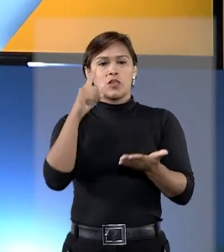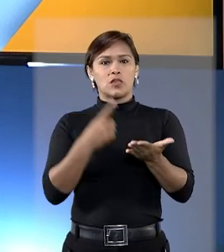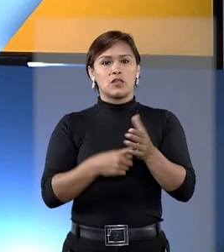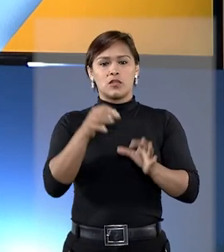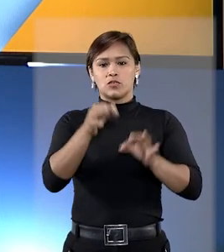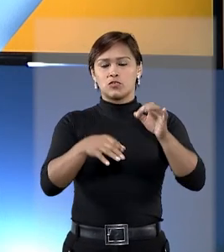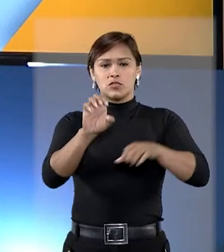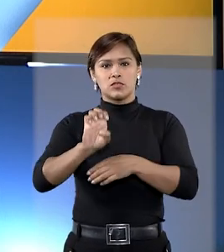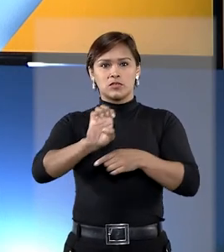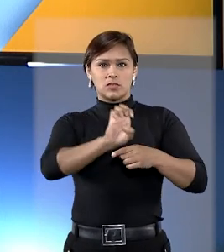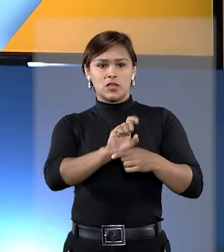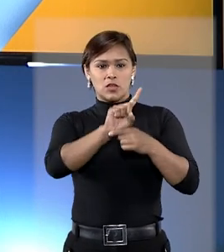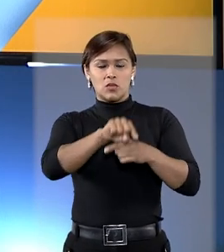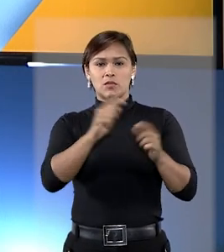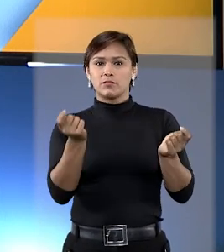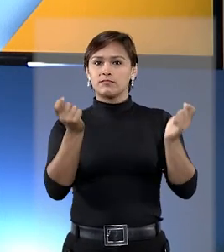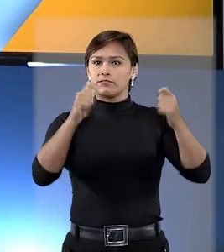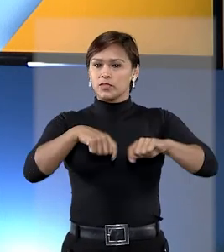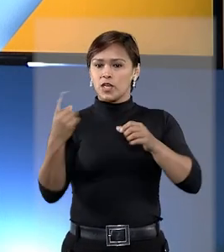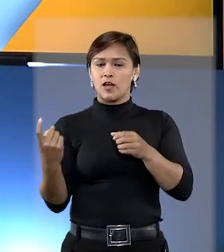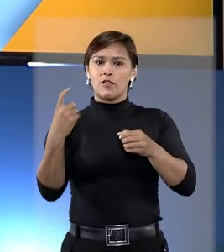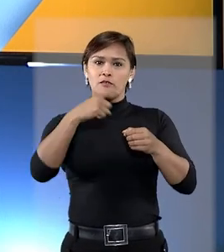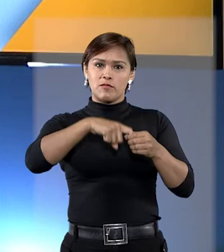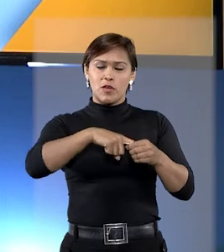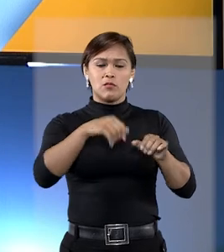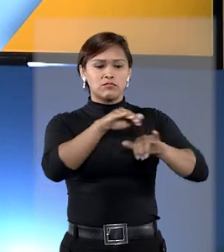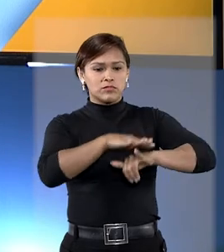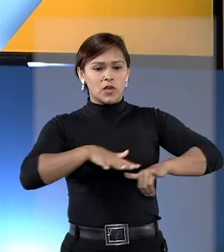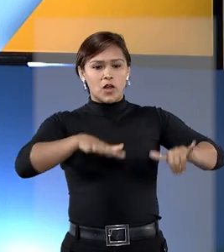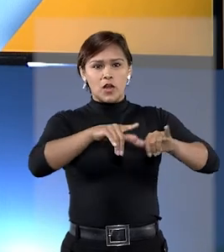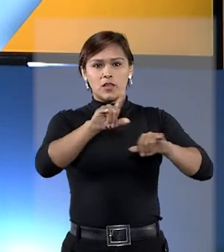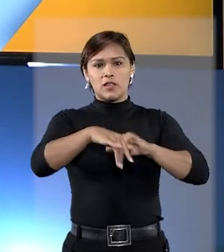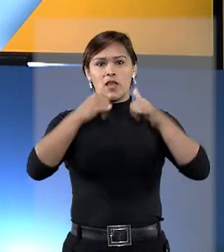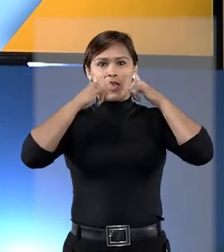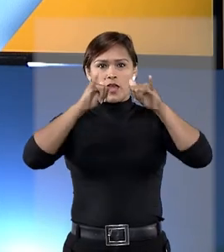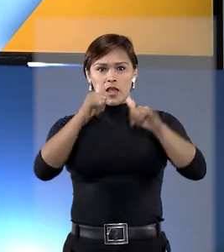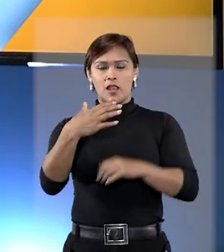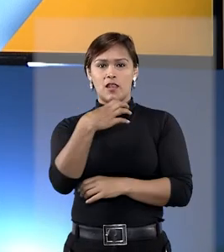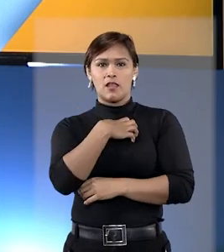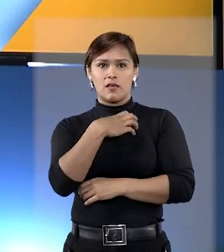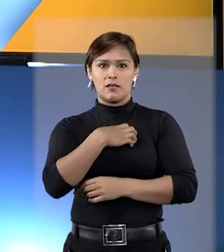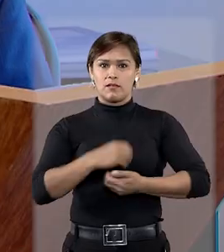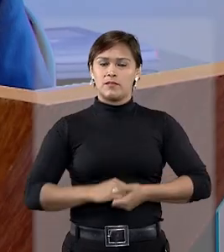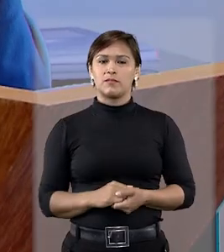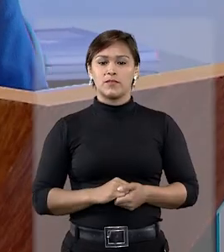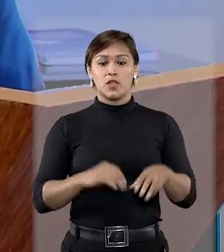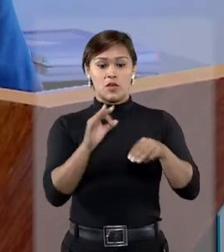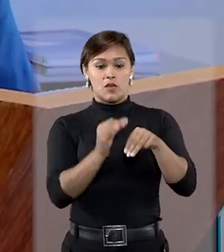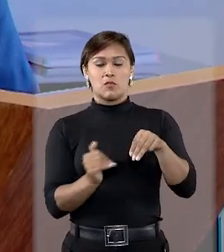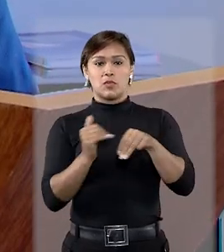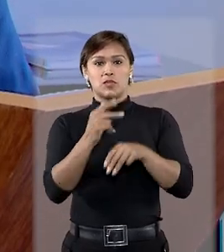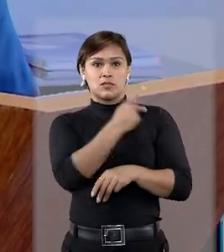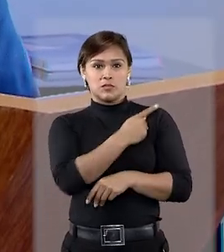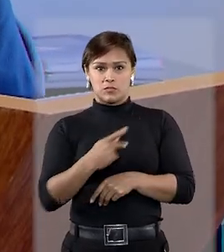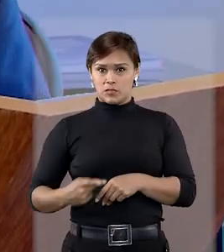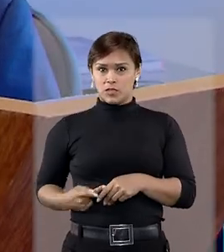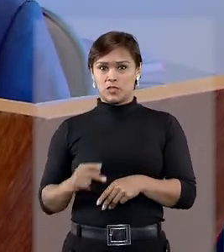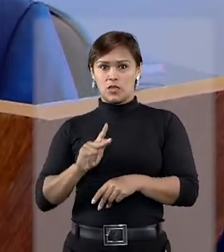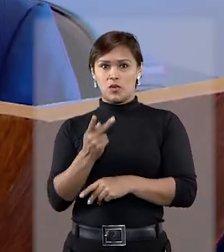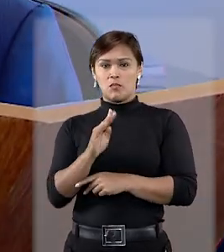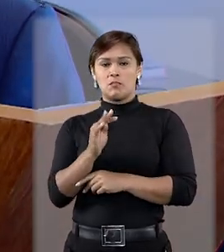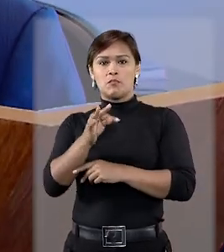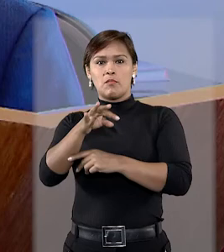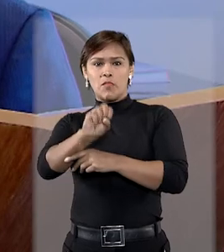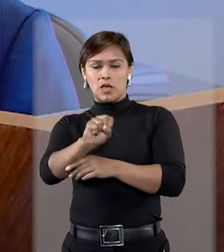decisão da Justiça Estadual e permitiu a retomada de expansão da rede elétrica na Bahia. O presidente do STJ, ministro